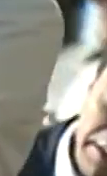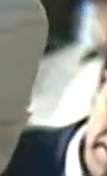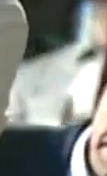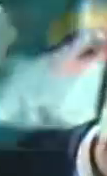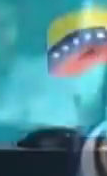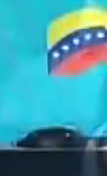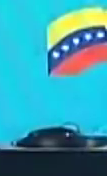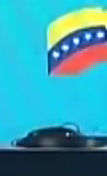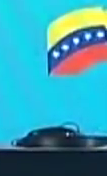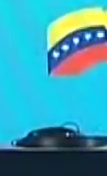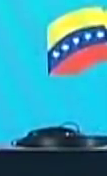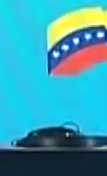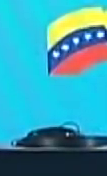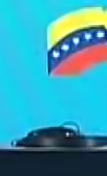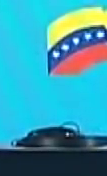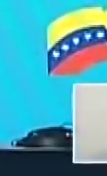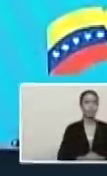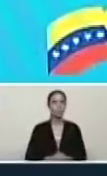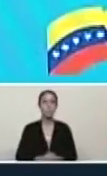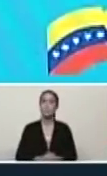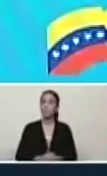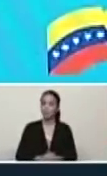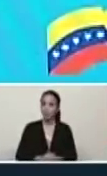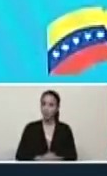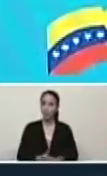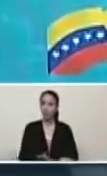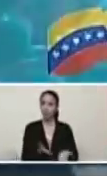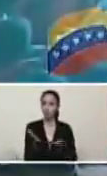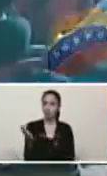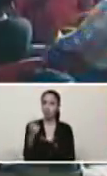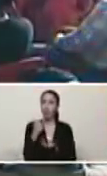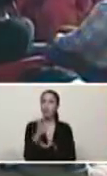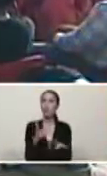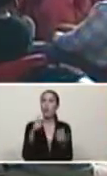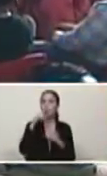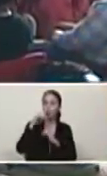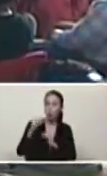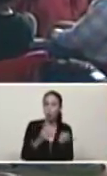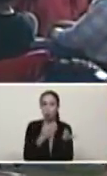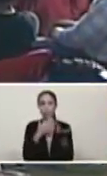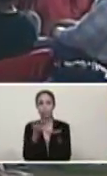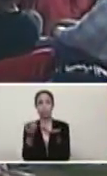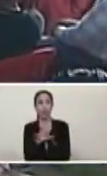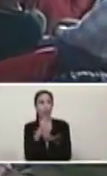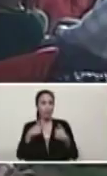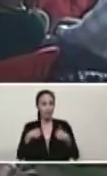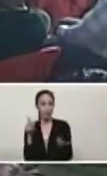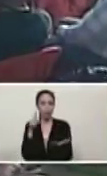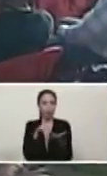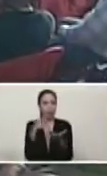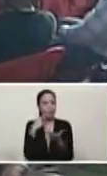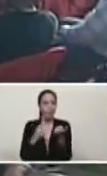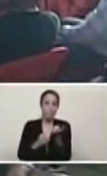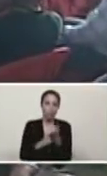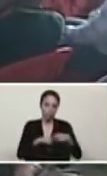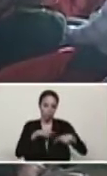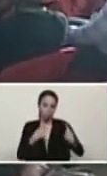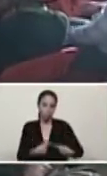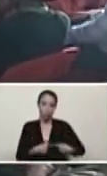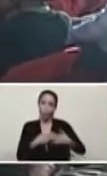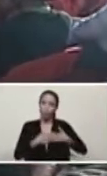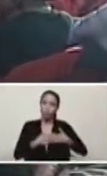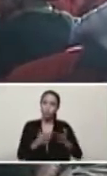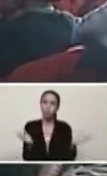grande abraço. Quero dizer-lhes a vocês, ao presidente de Venezuela e ao povo, que vinimos aqui a dar-lhe nosso coração, a